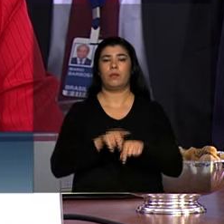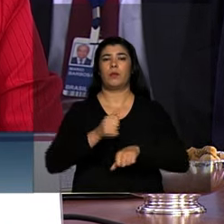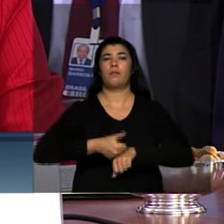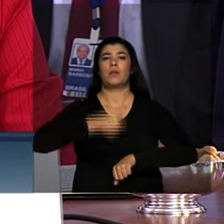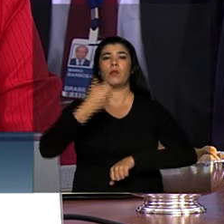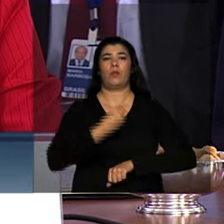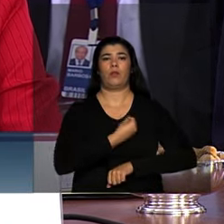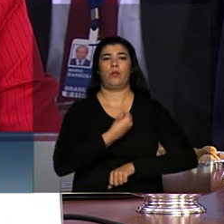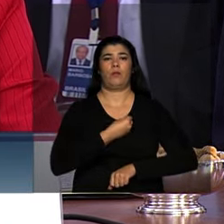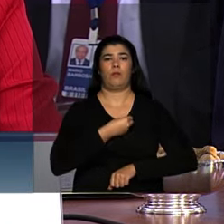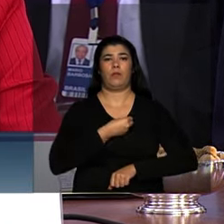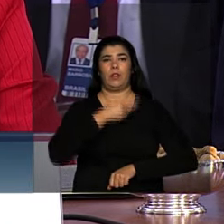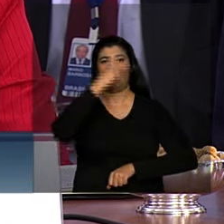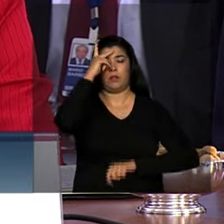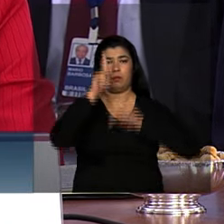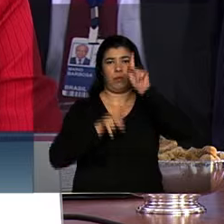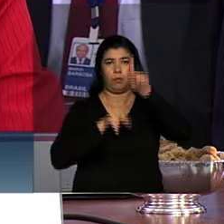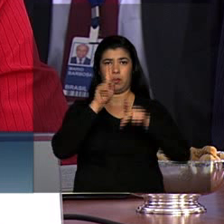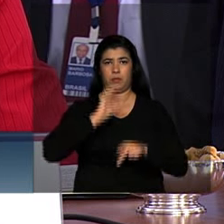de seus cidadãos.